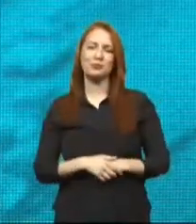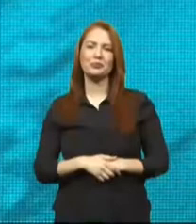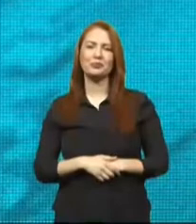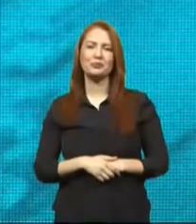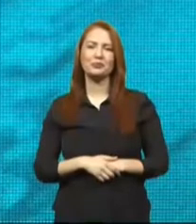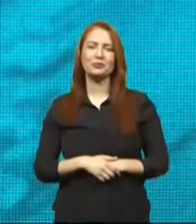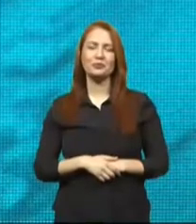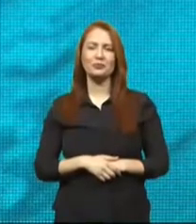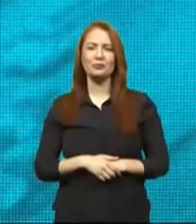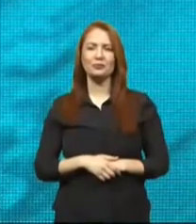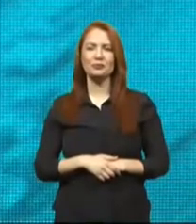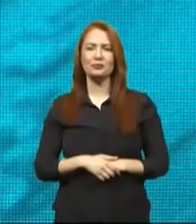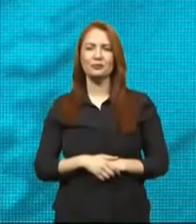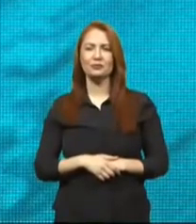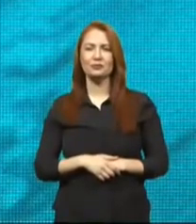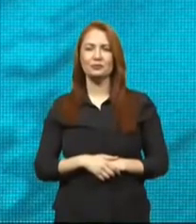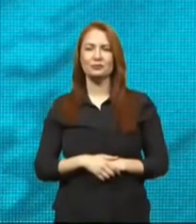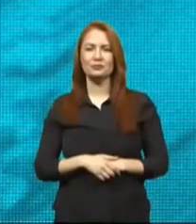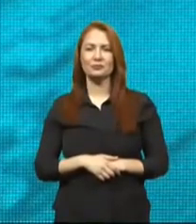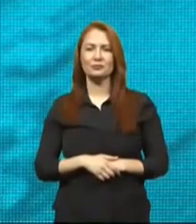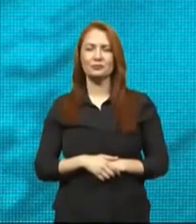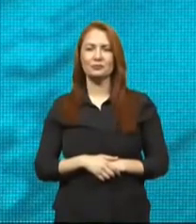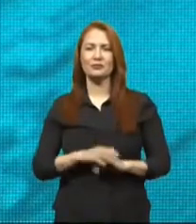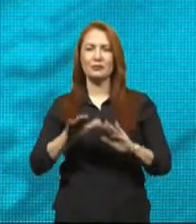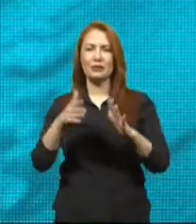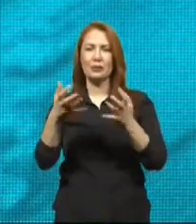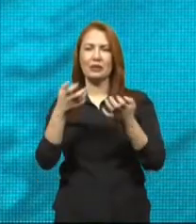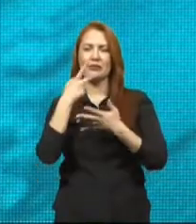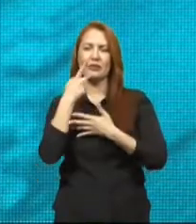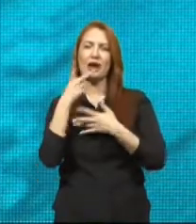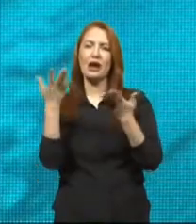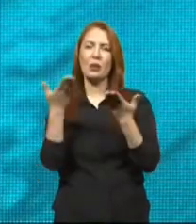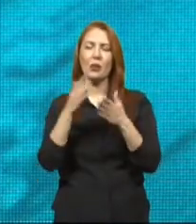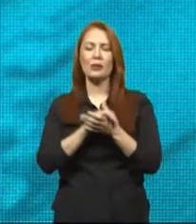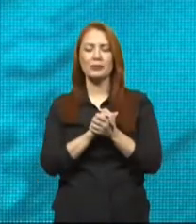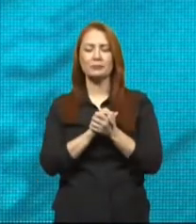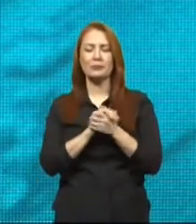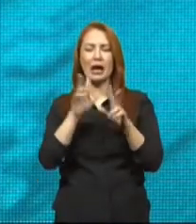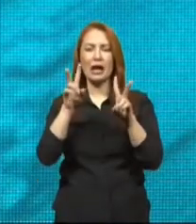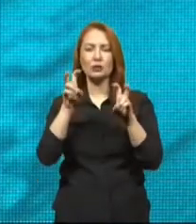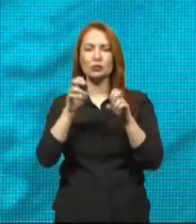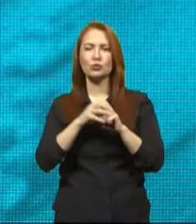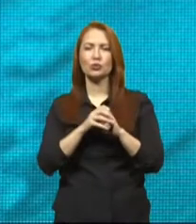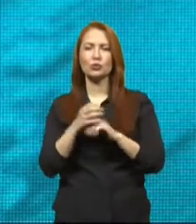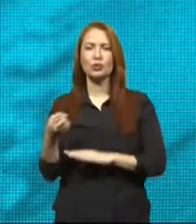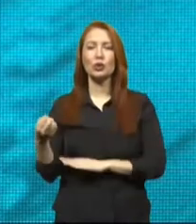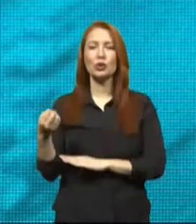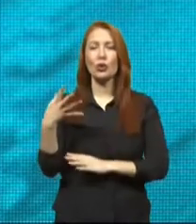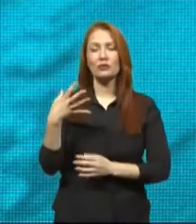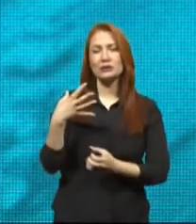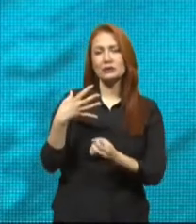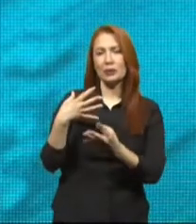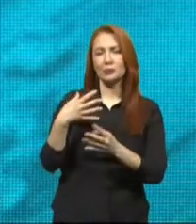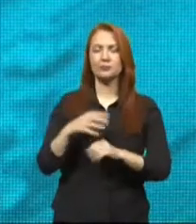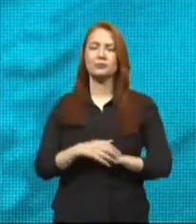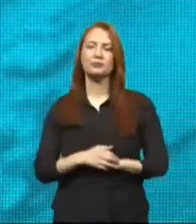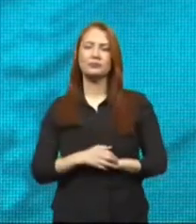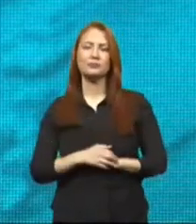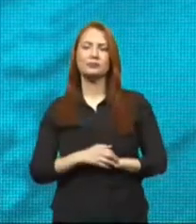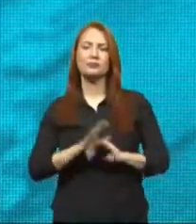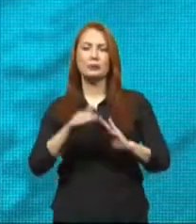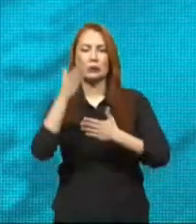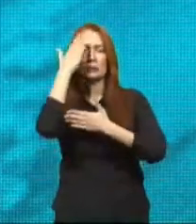abrir um capítulo agora, que é o capítulo inovação, né? Certamente vários projetos, mesmo que a gente saiba que tem